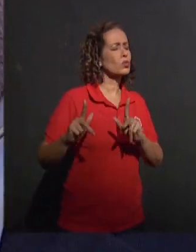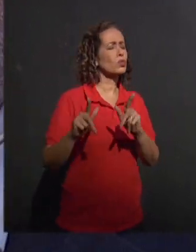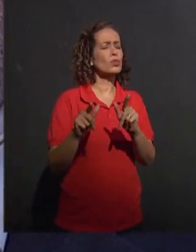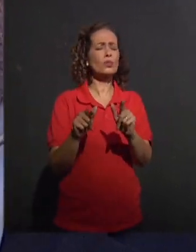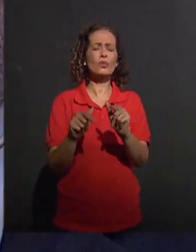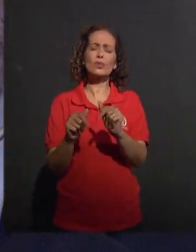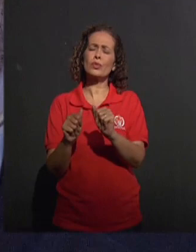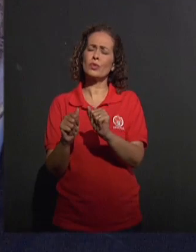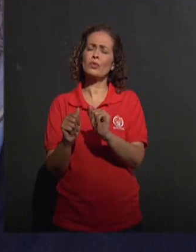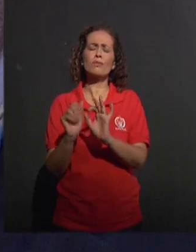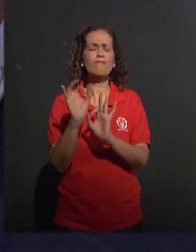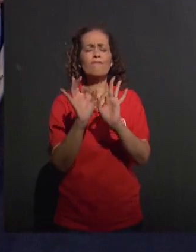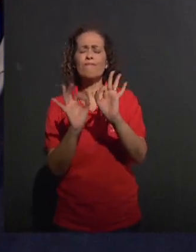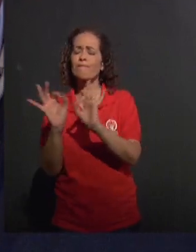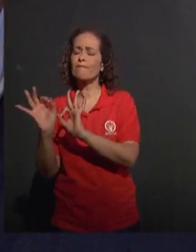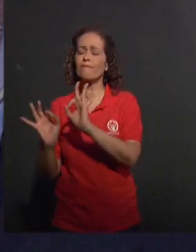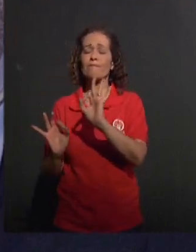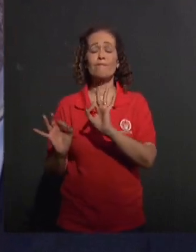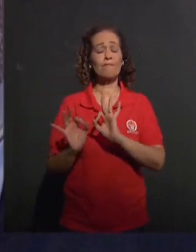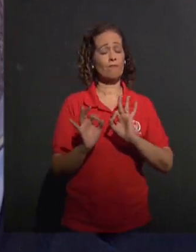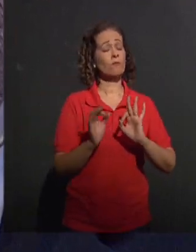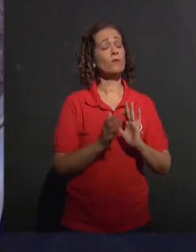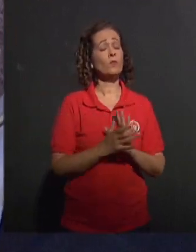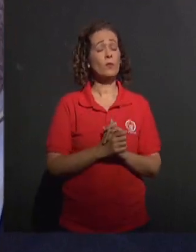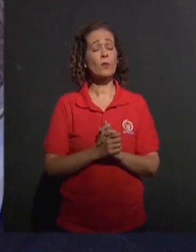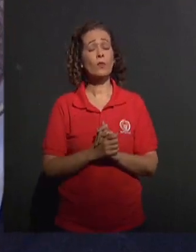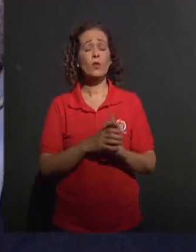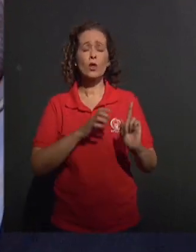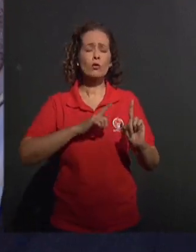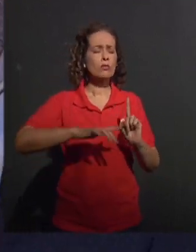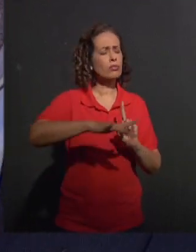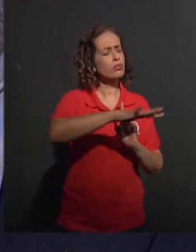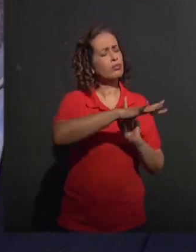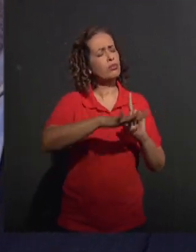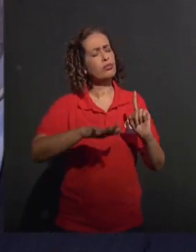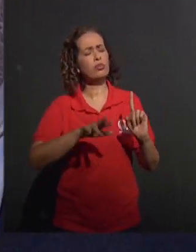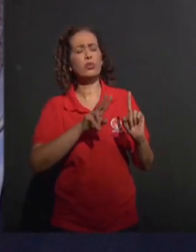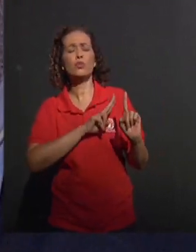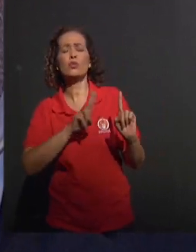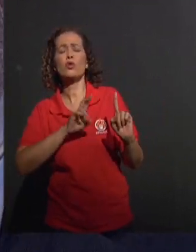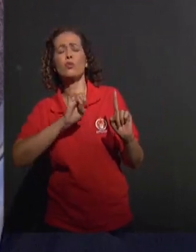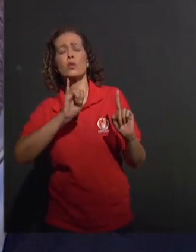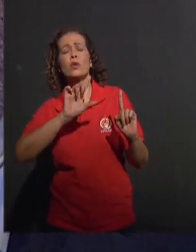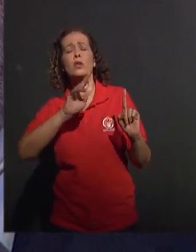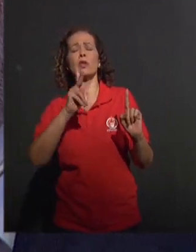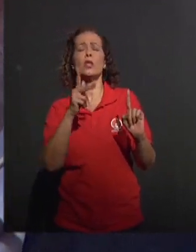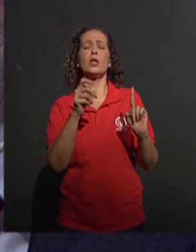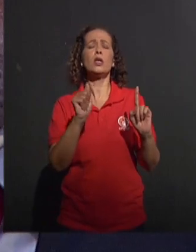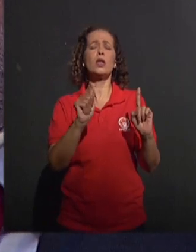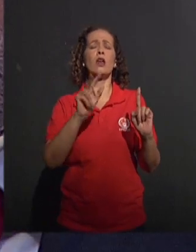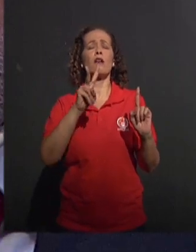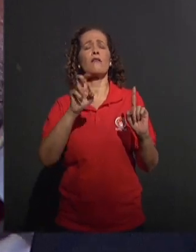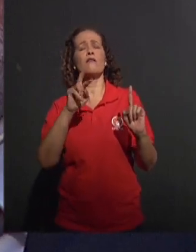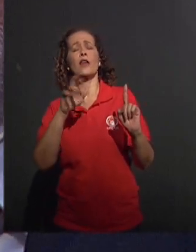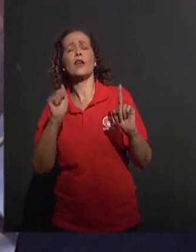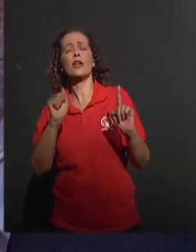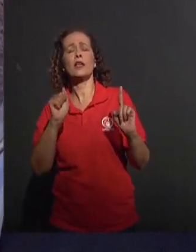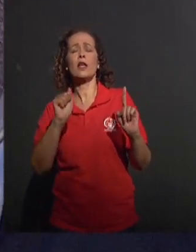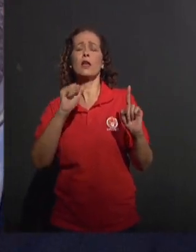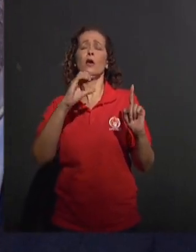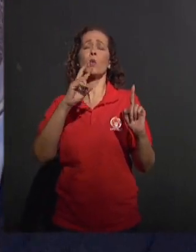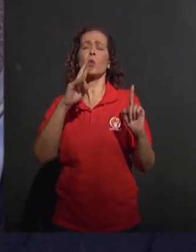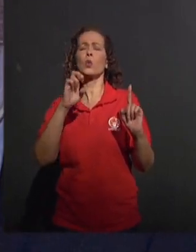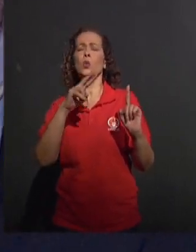chegou, Ilha de Vera Cruz, da Cruz Verdadeira, depois terra de Santa Cruz, para